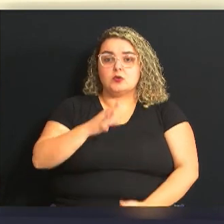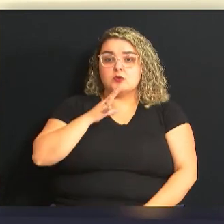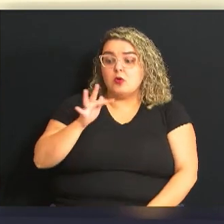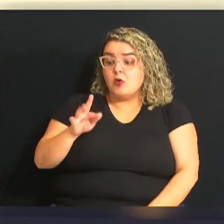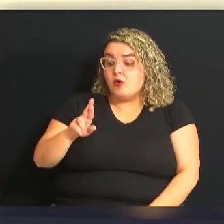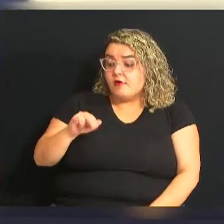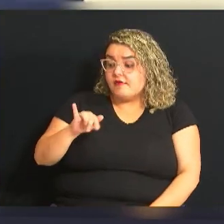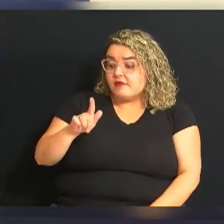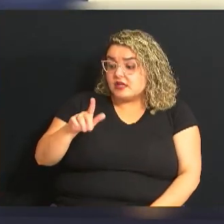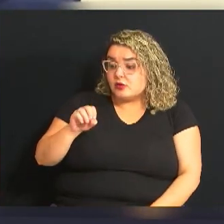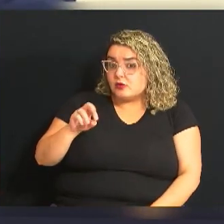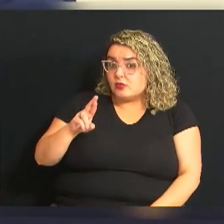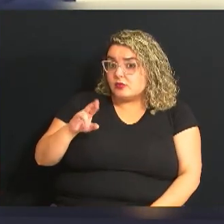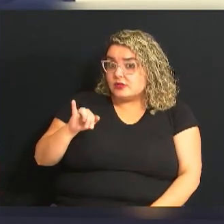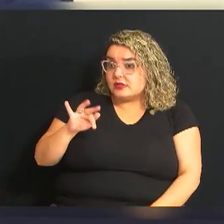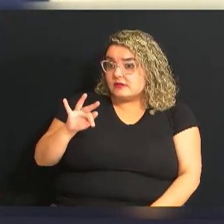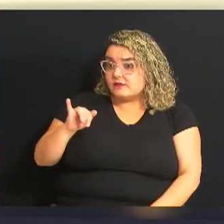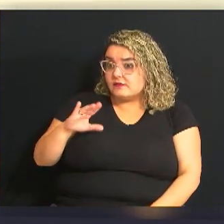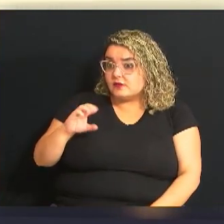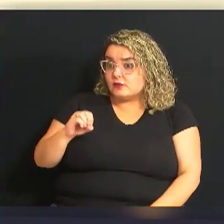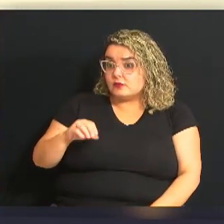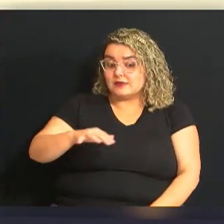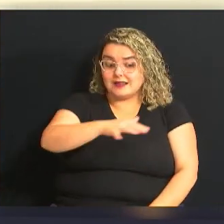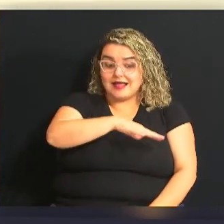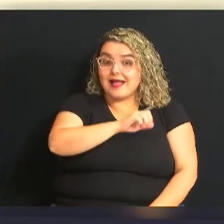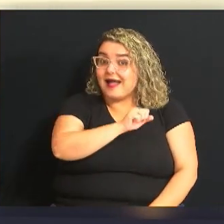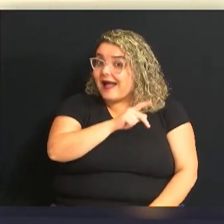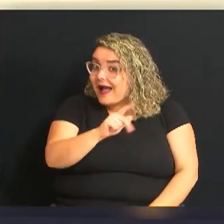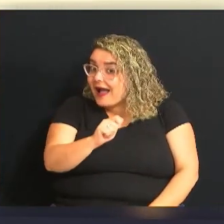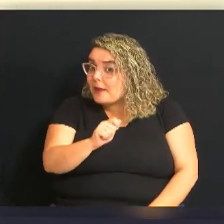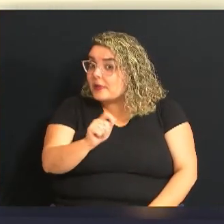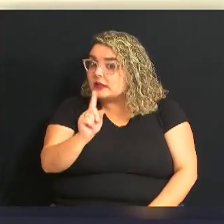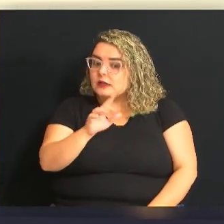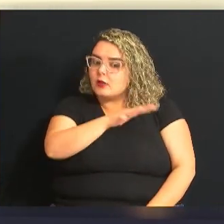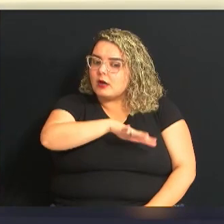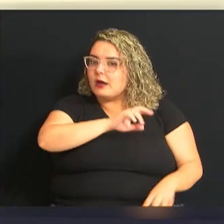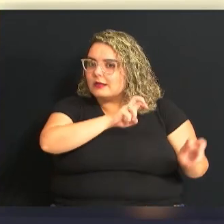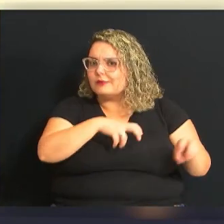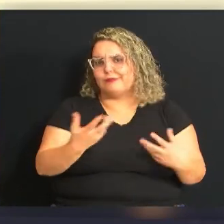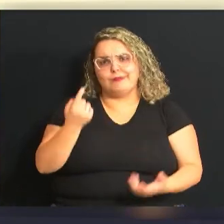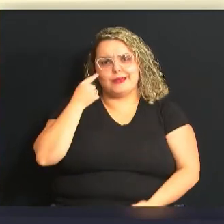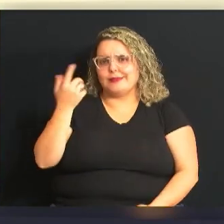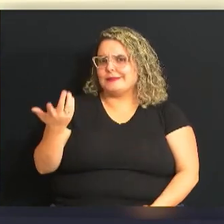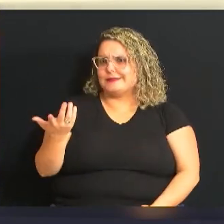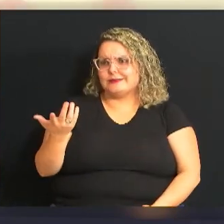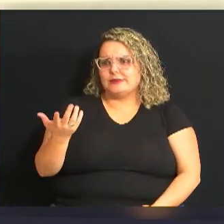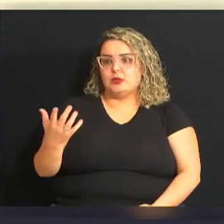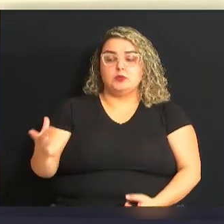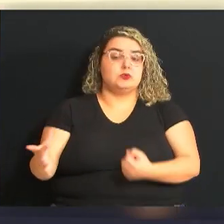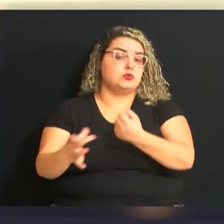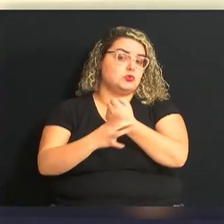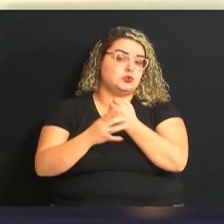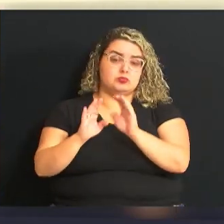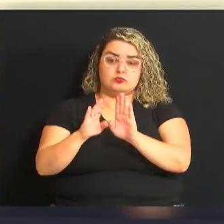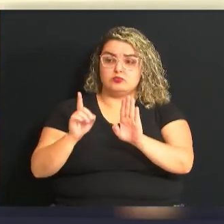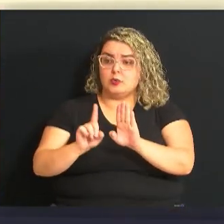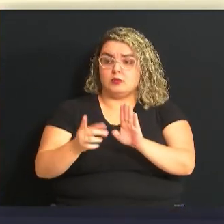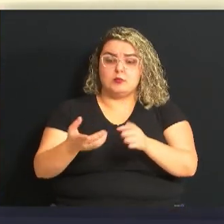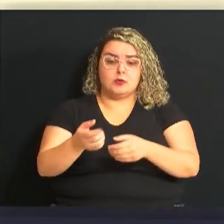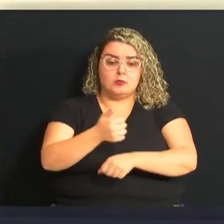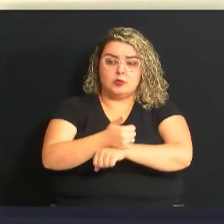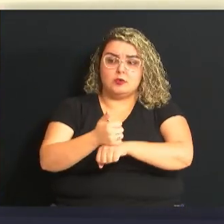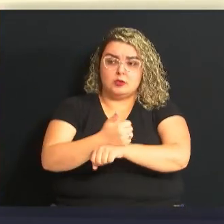da tarde. A Sanasa orienta aos moradores que façam a reserva antecipada para que não fiquem sem água neste